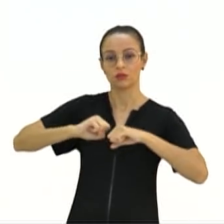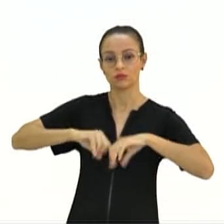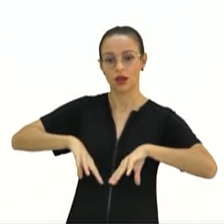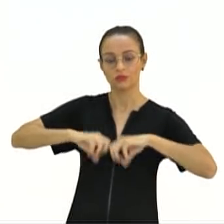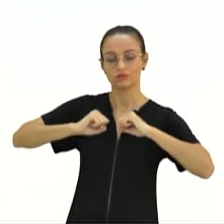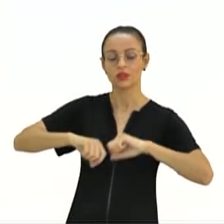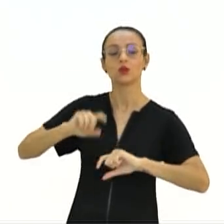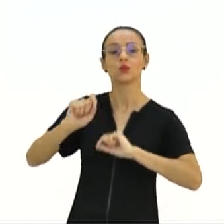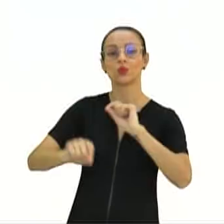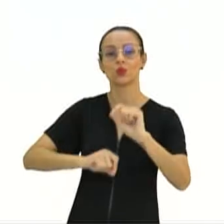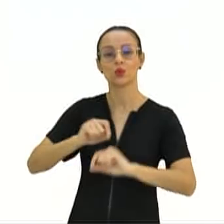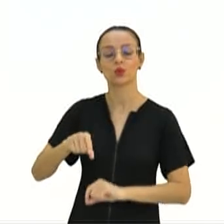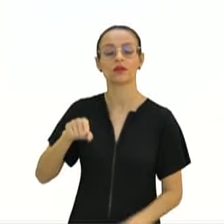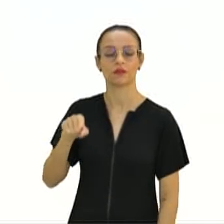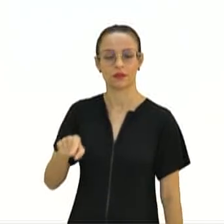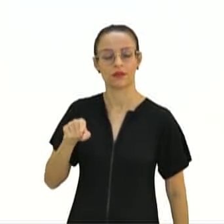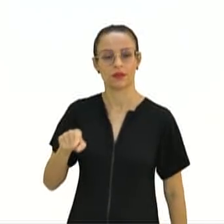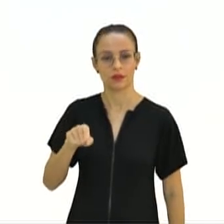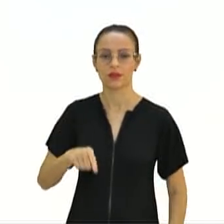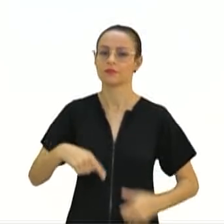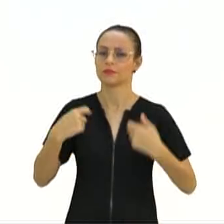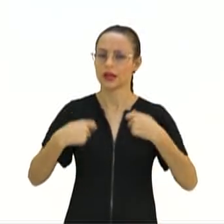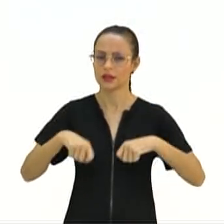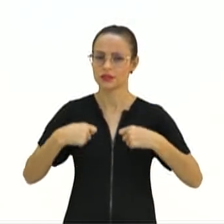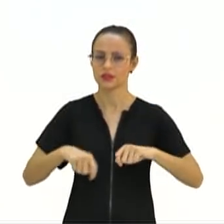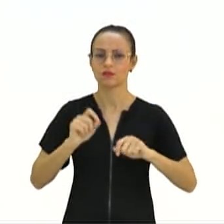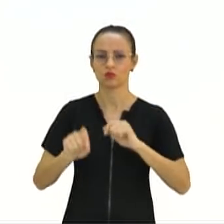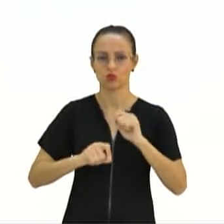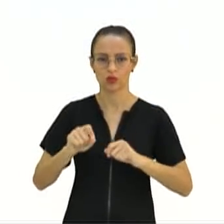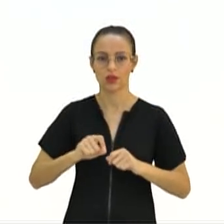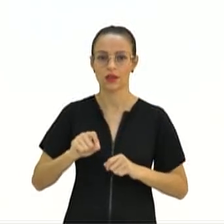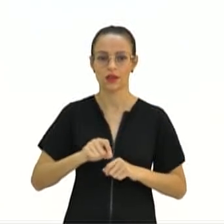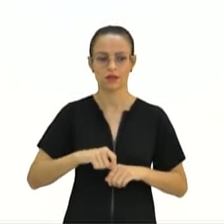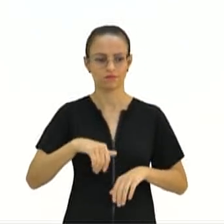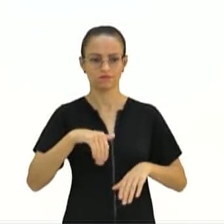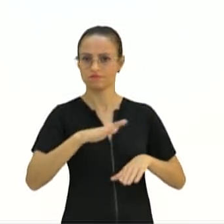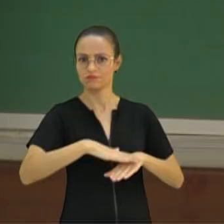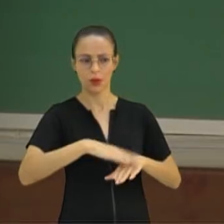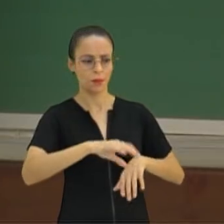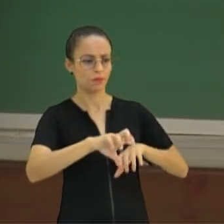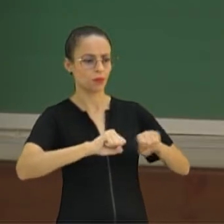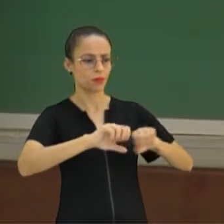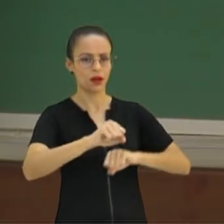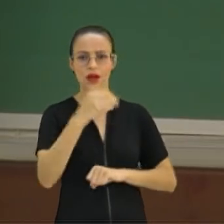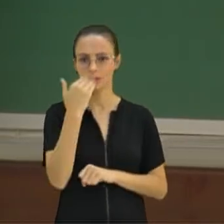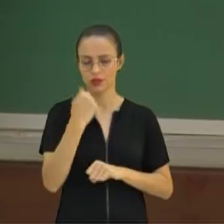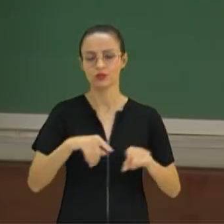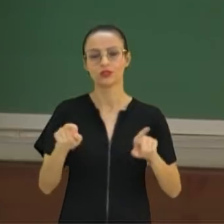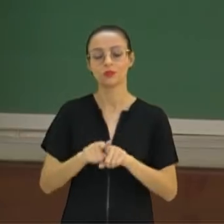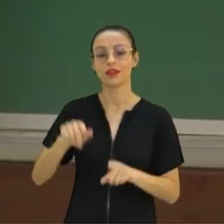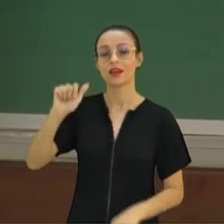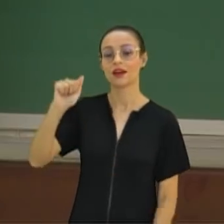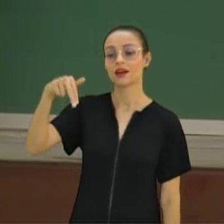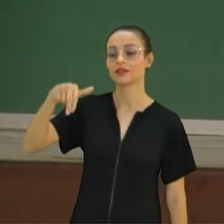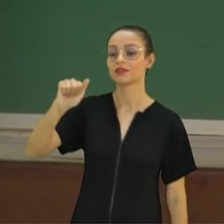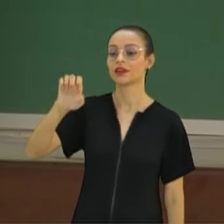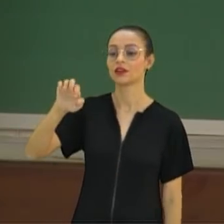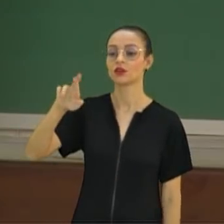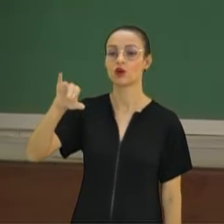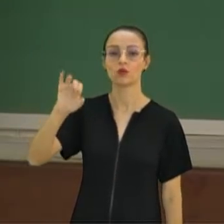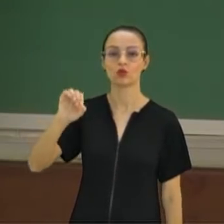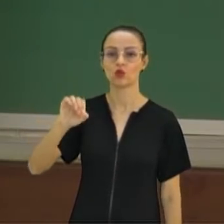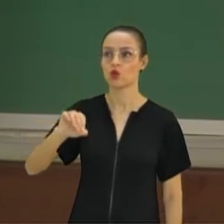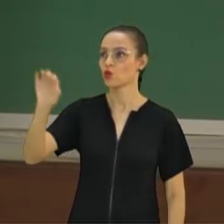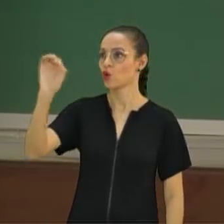ou seja, ele precisava adquirir o alimento do meio, e anaeróbio, ou seja, ele não